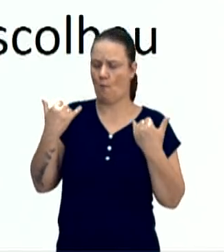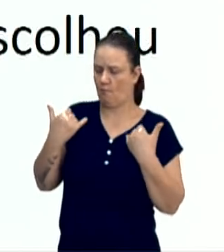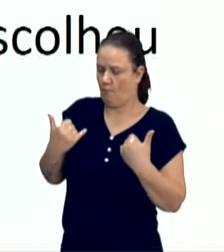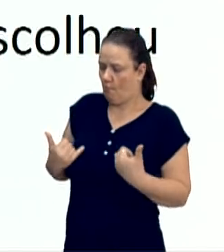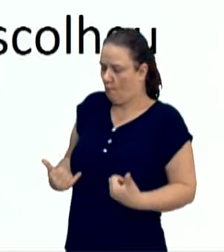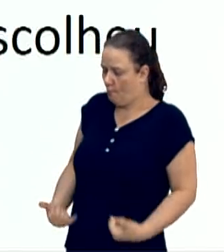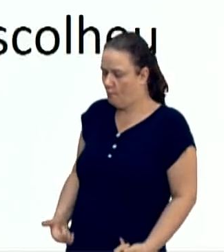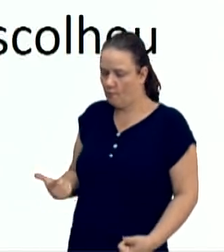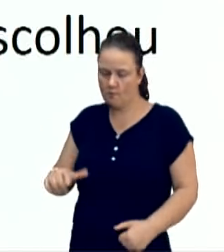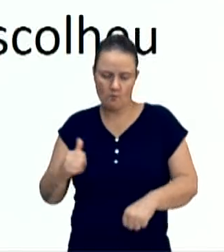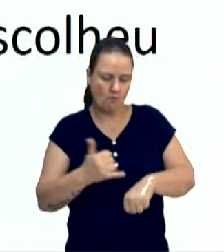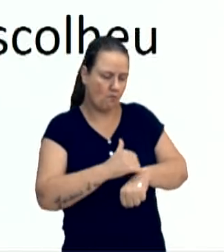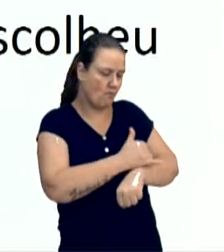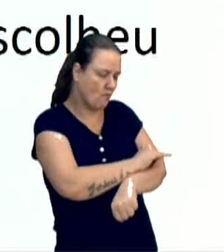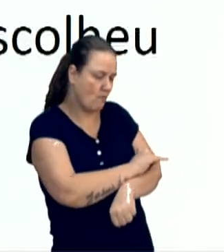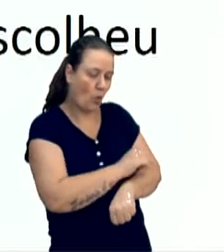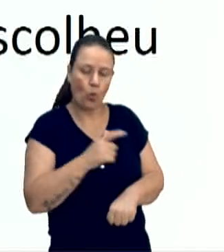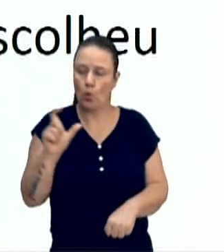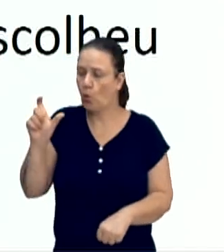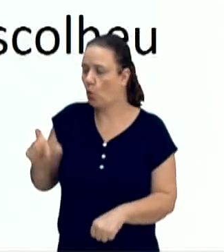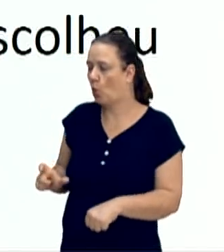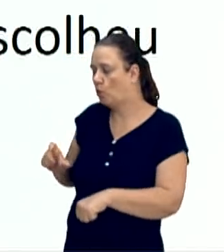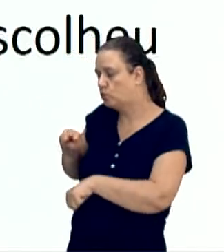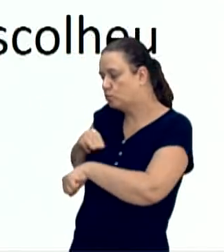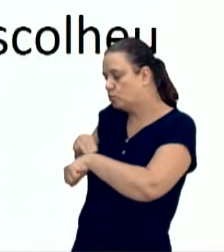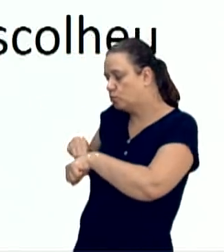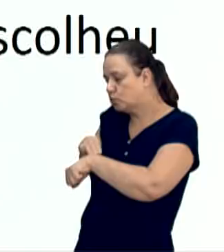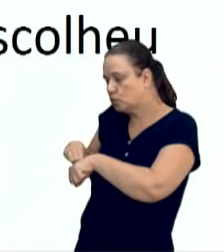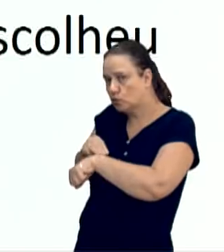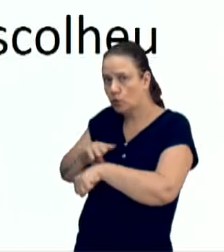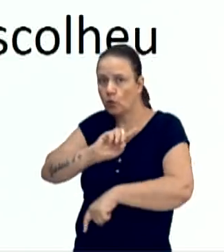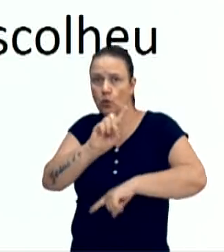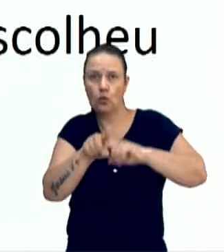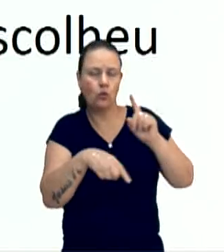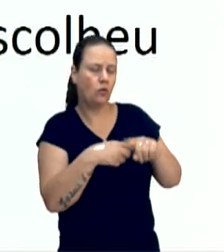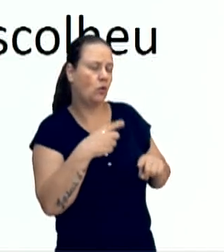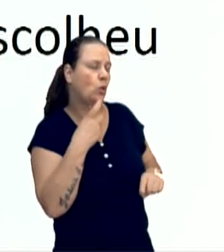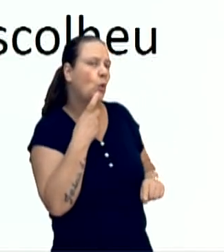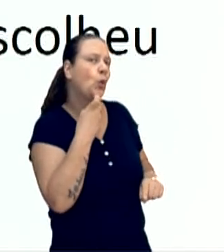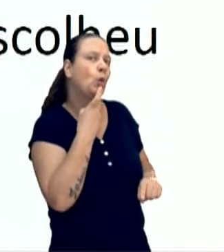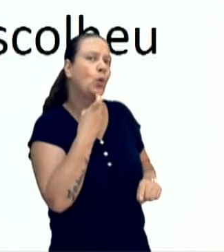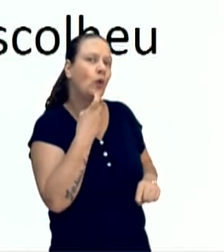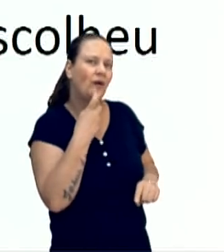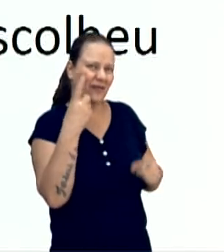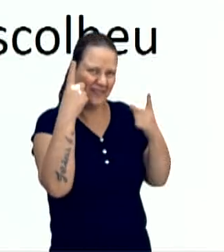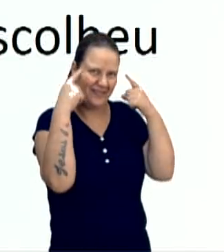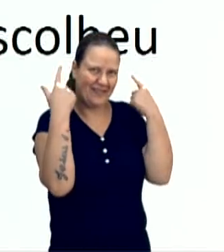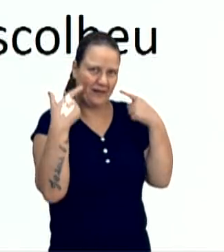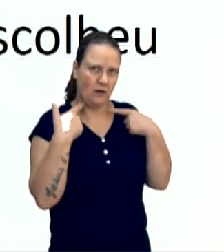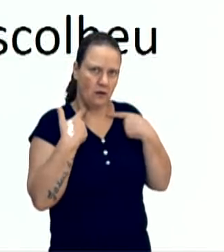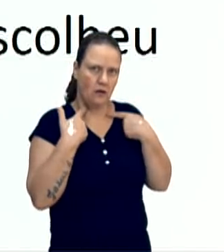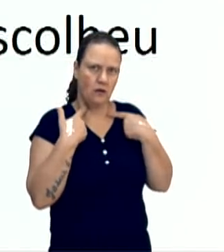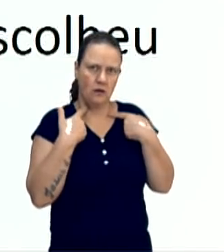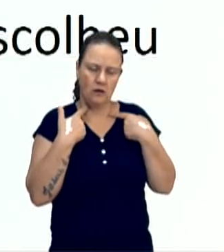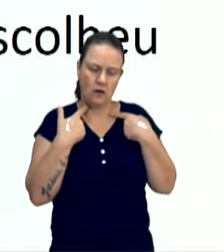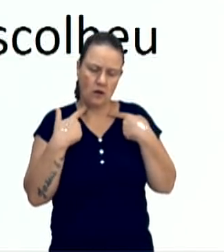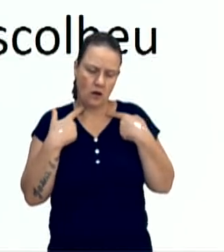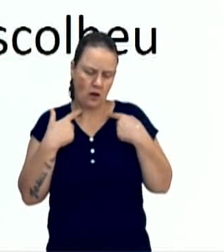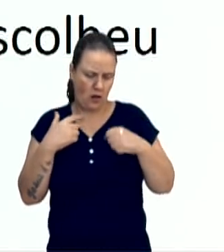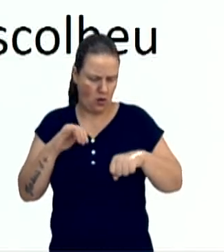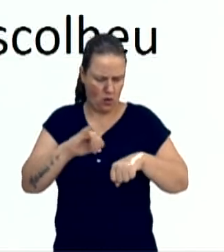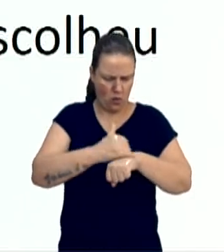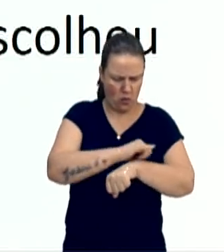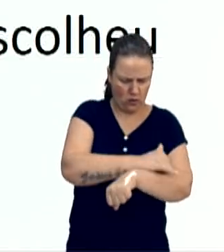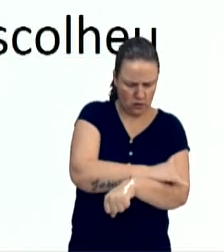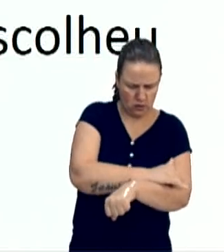outro é gordinho. Um é castanho, o outro ruivinho. Observe ali. Gordinho e